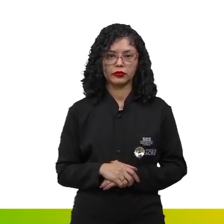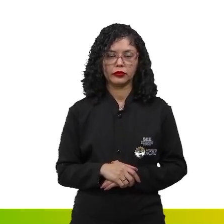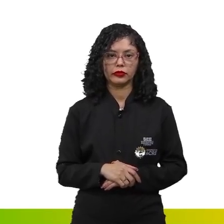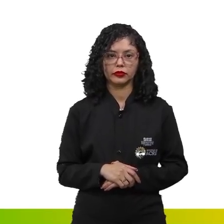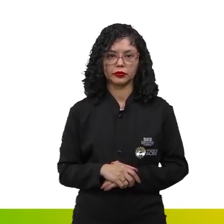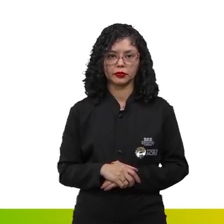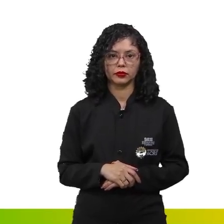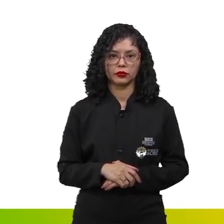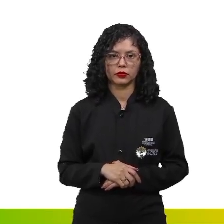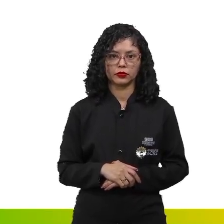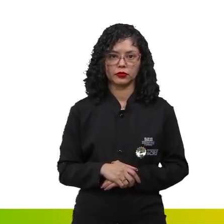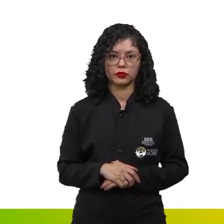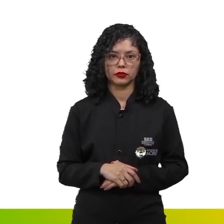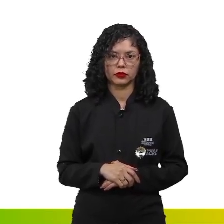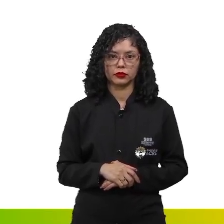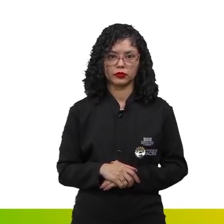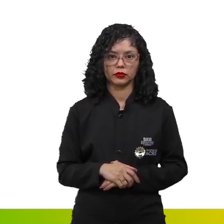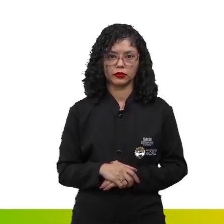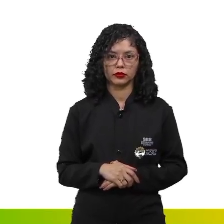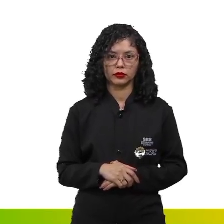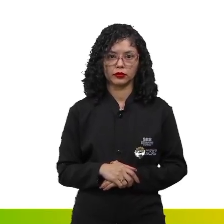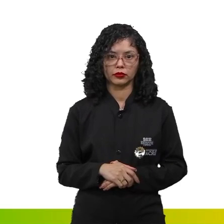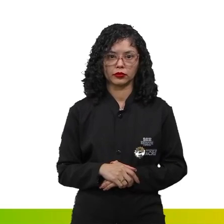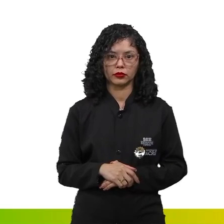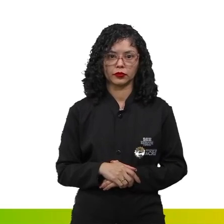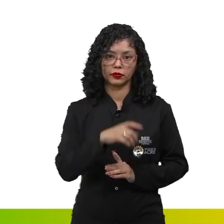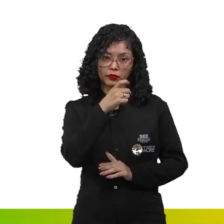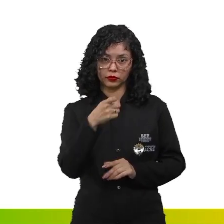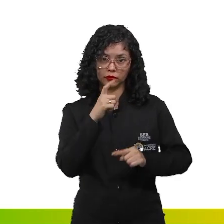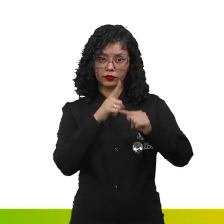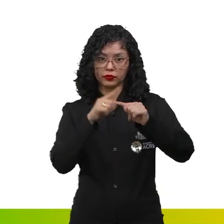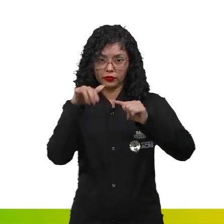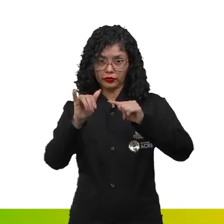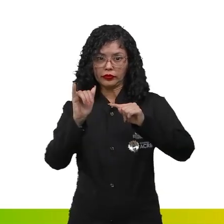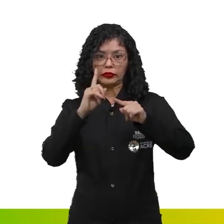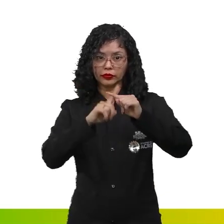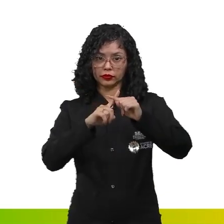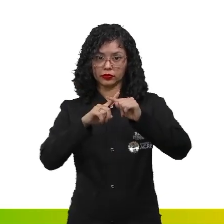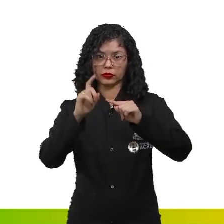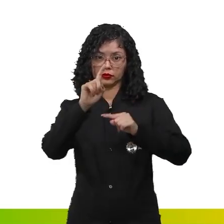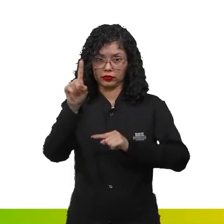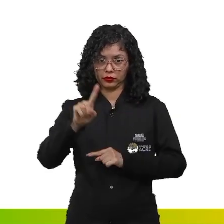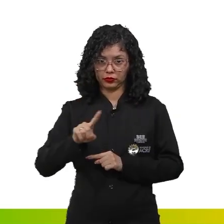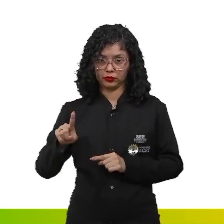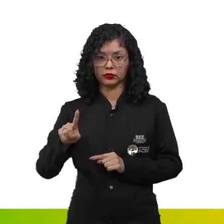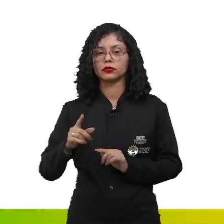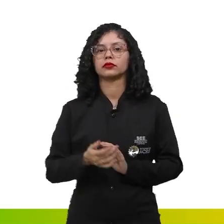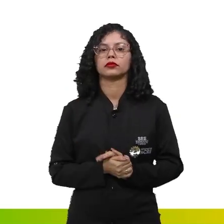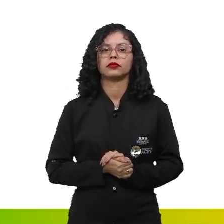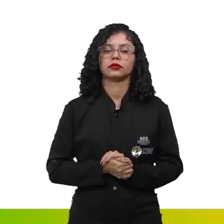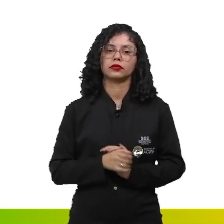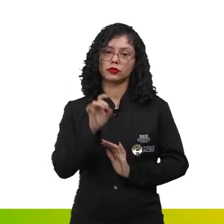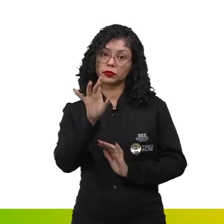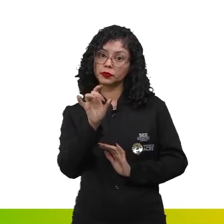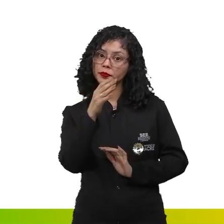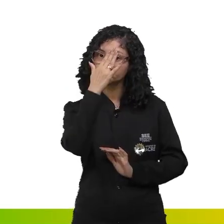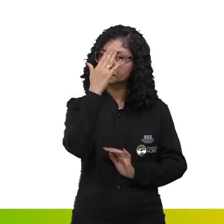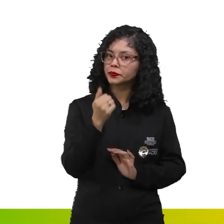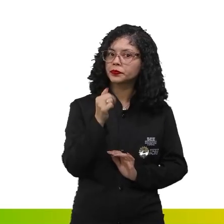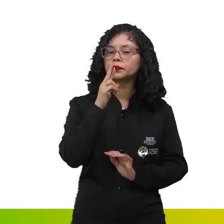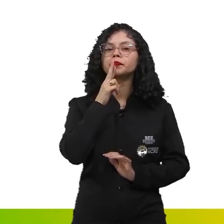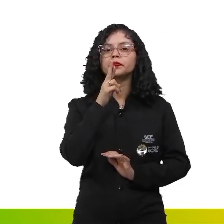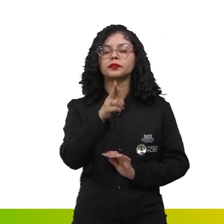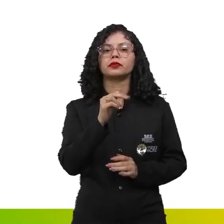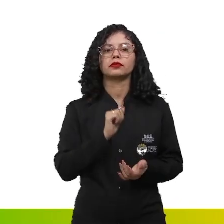irá receber. E aí, aqui seria X mais Y mais Z. Só que eu sei que a